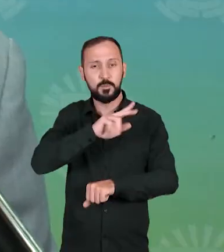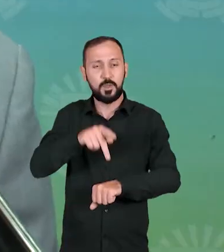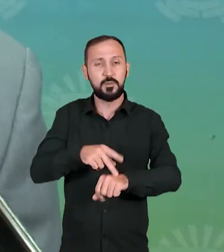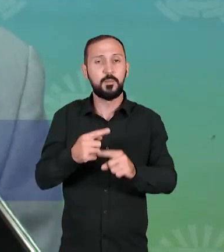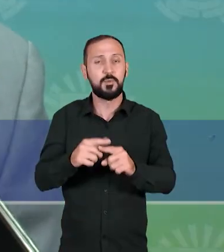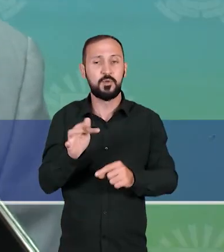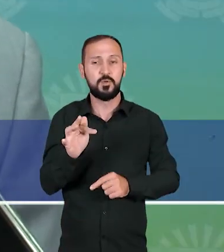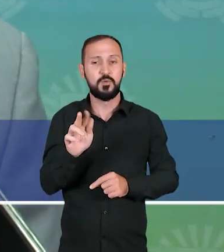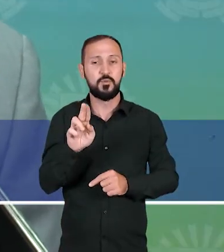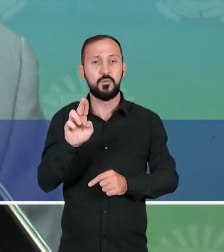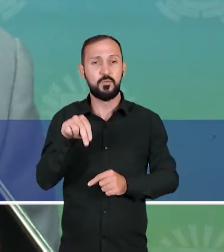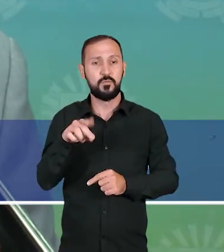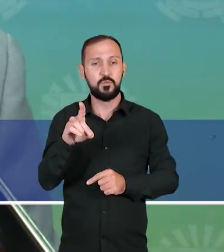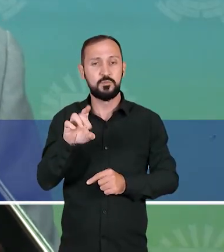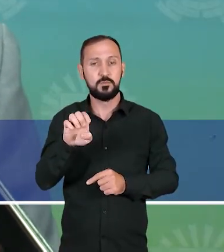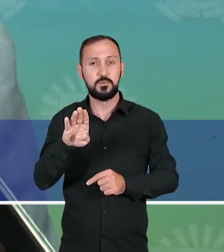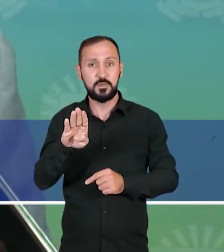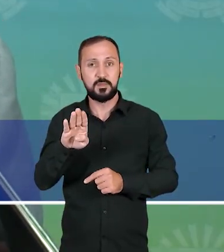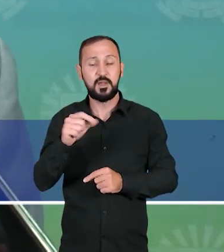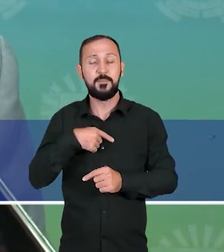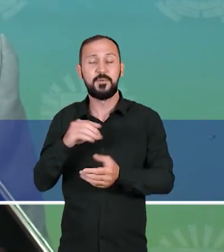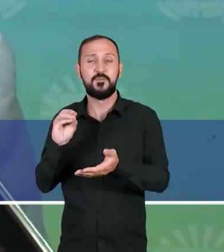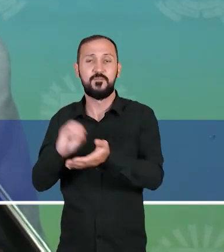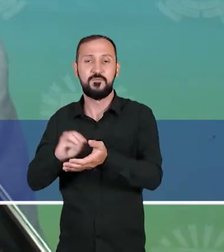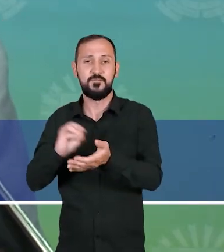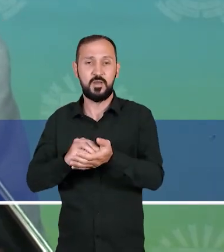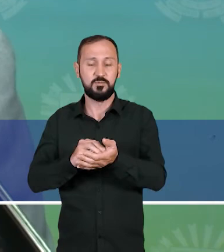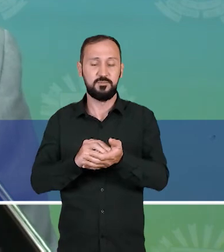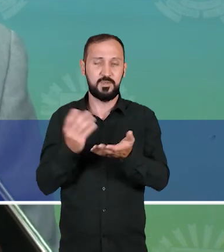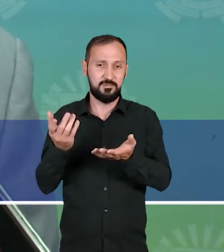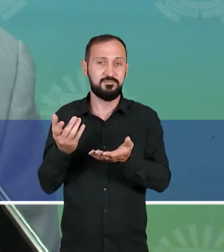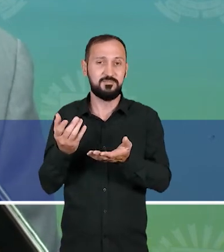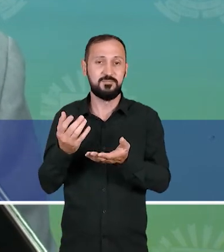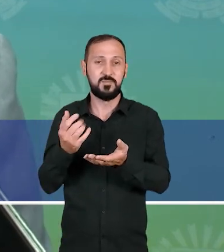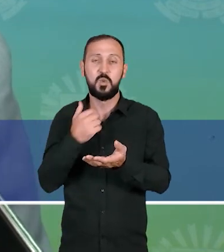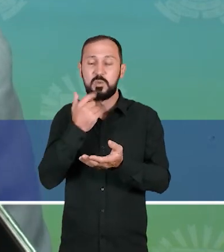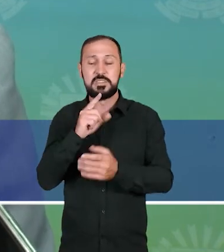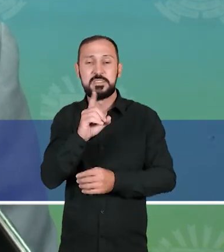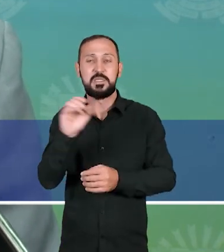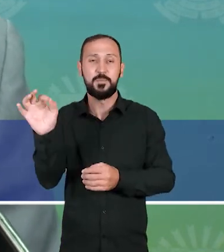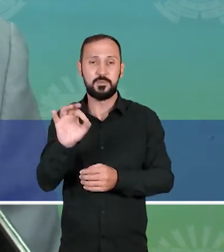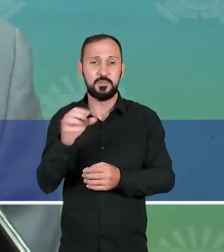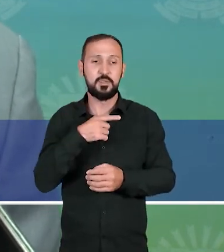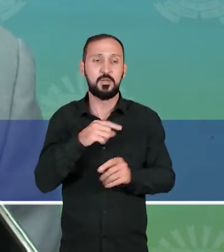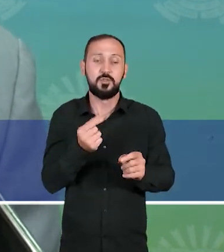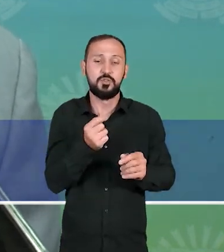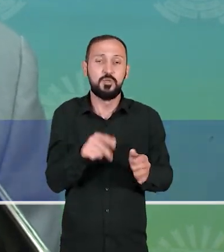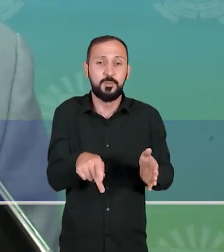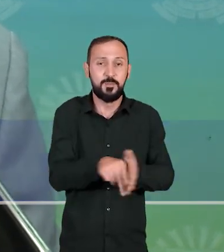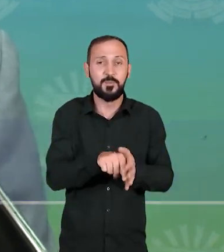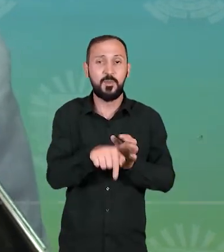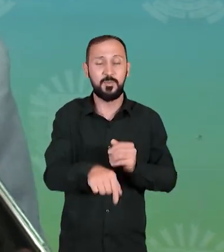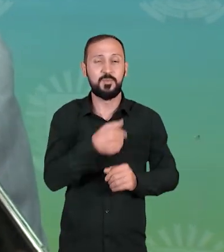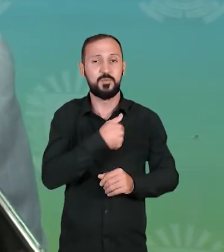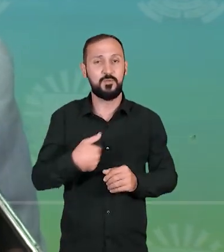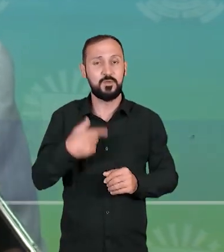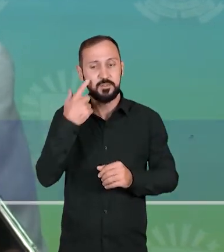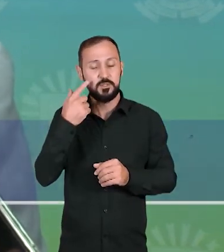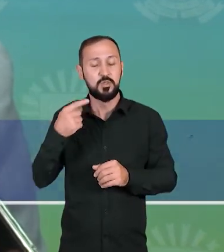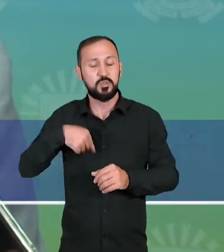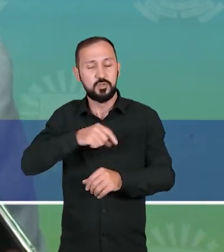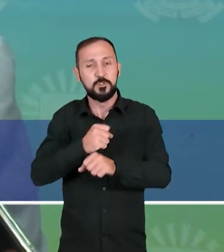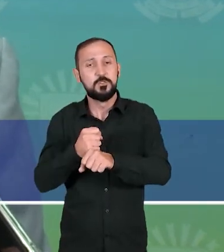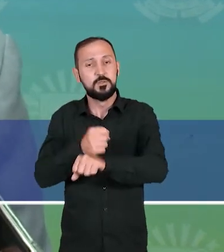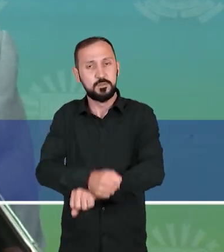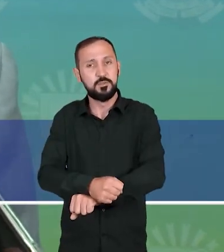ocorre é que o Fundeb é deficitário, ele tem que ser complementado com recursos do Tesouro. E todos nós estamos nos